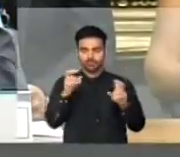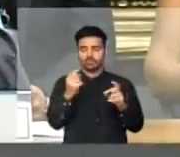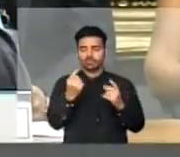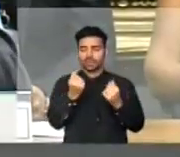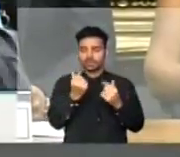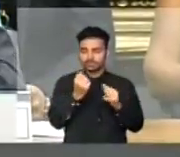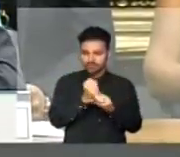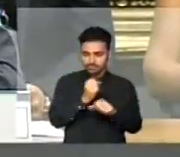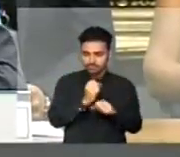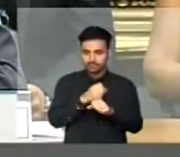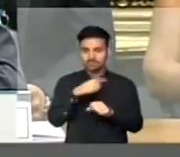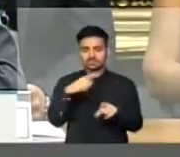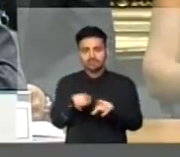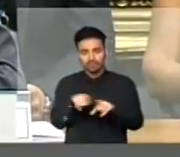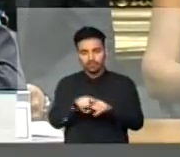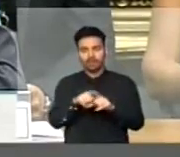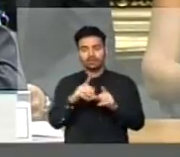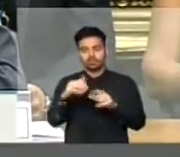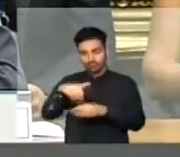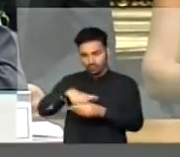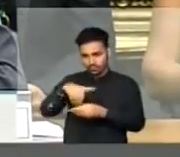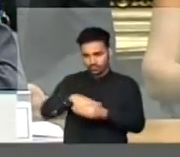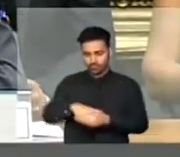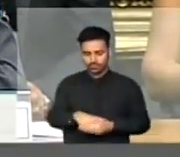discussão e nos votos em separado.